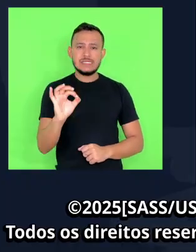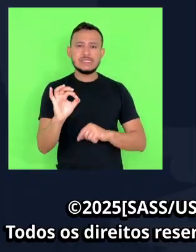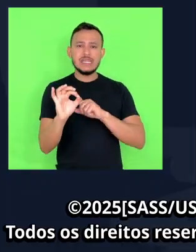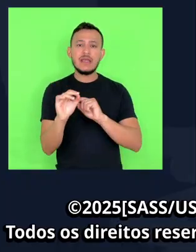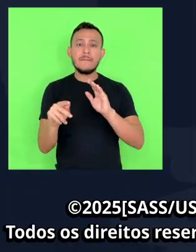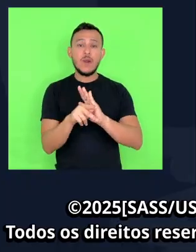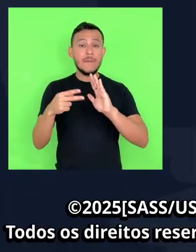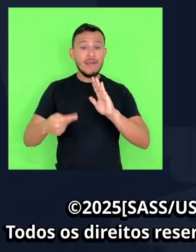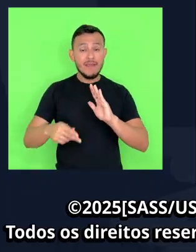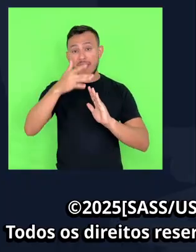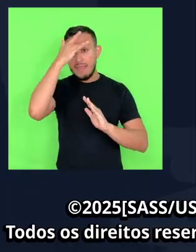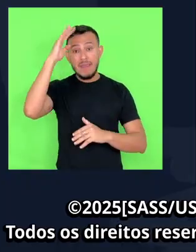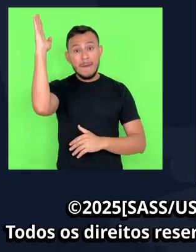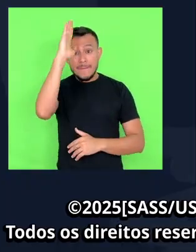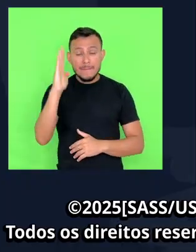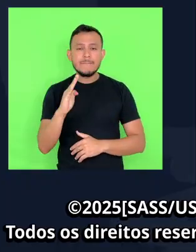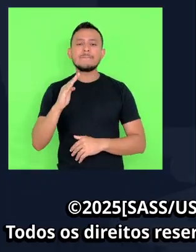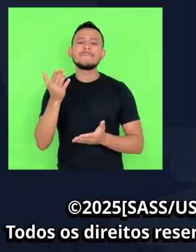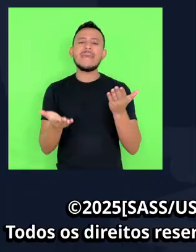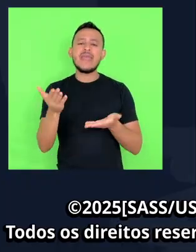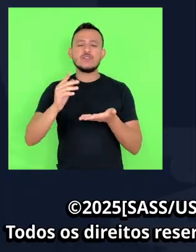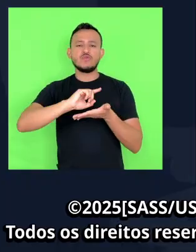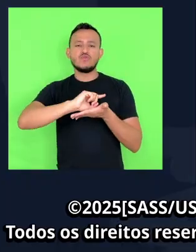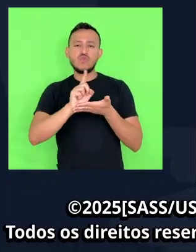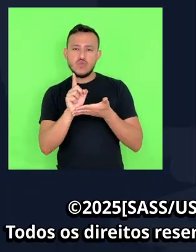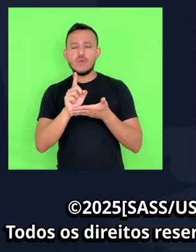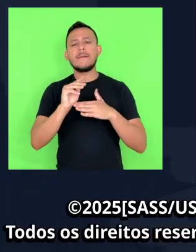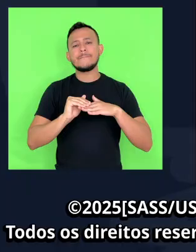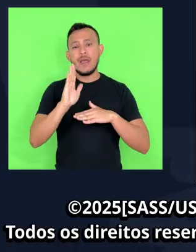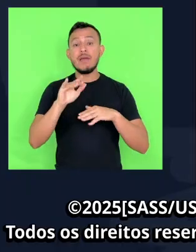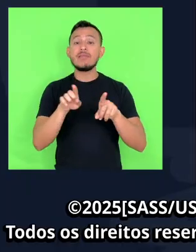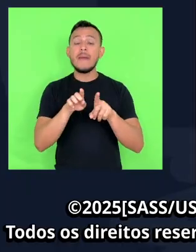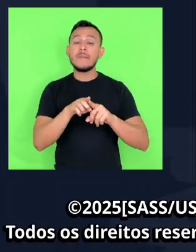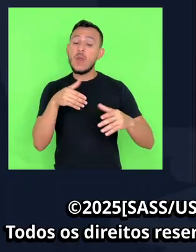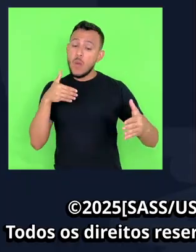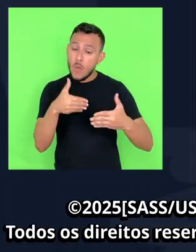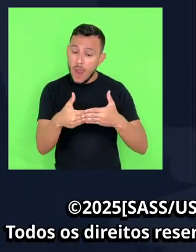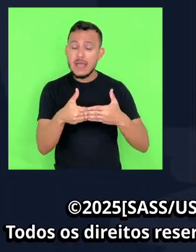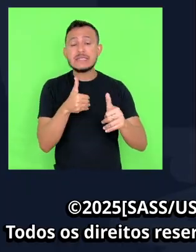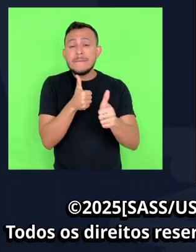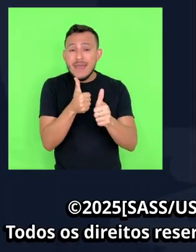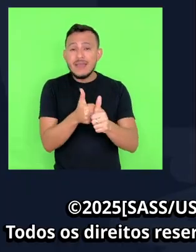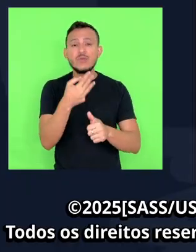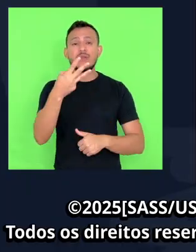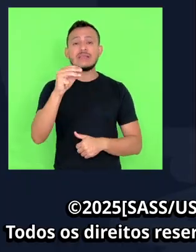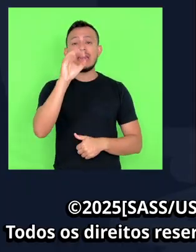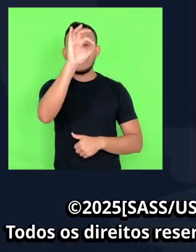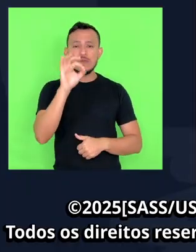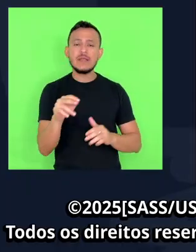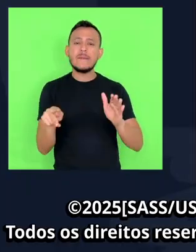62% de brasileiros com excesso de peso e chegando perto de 30%